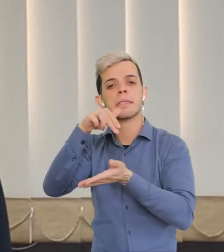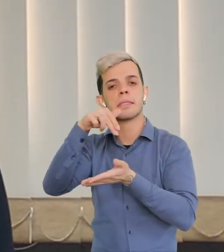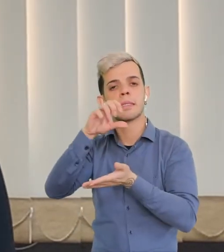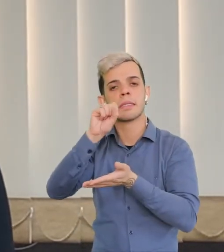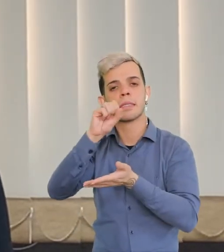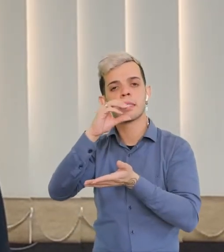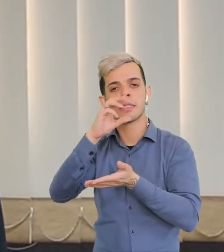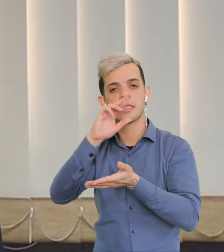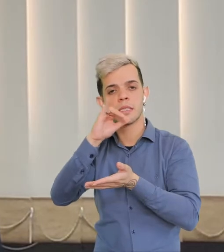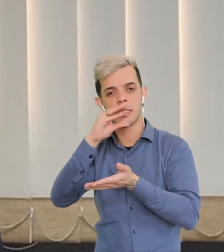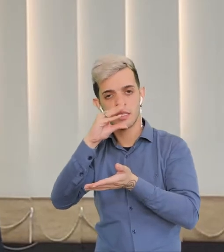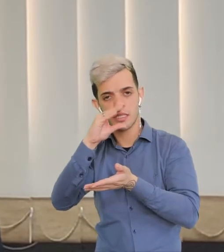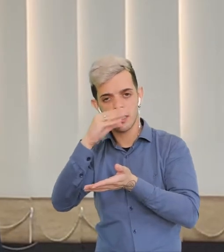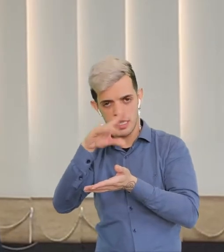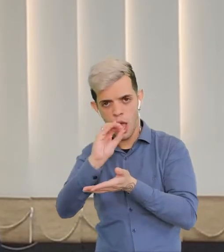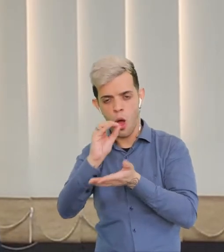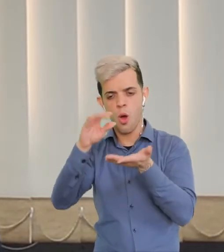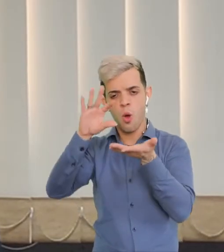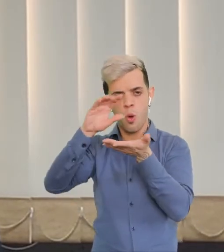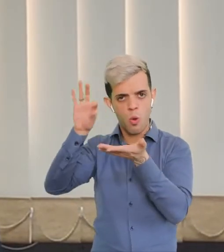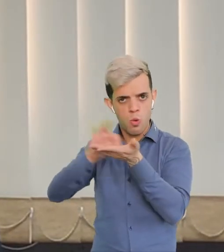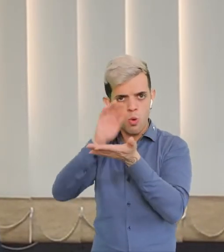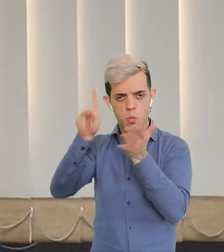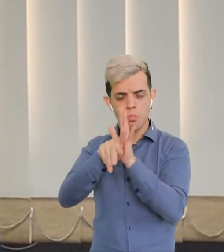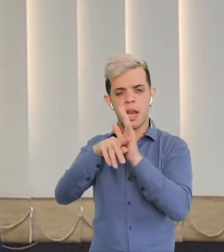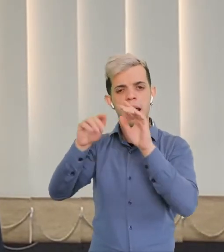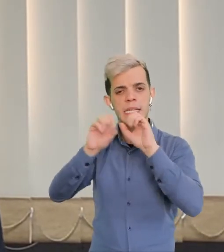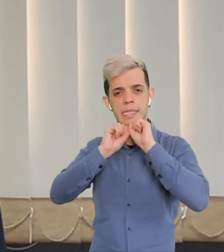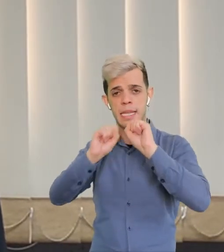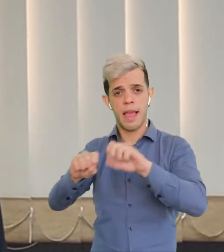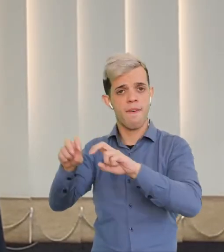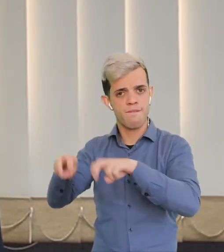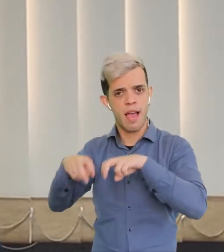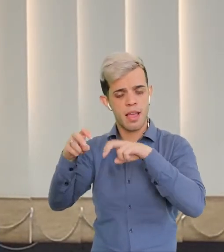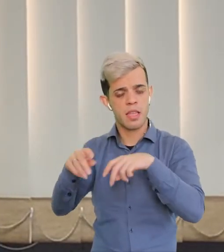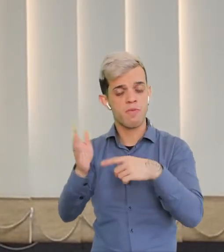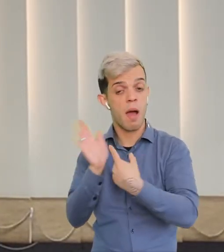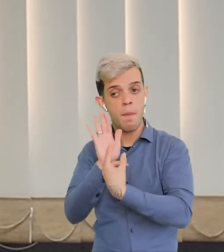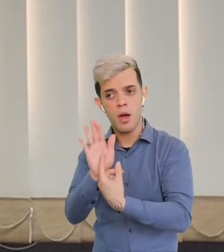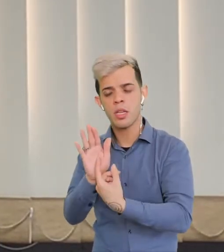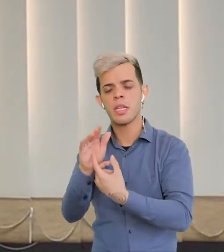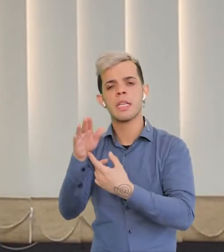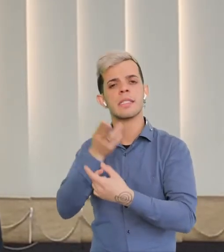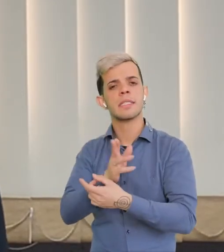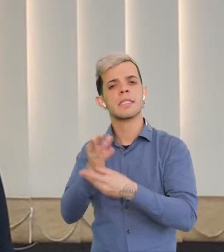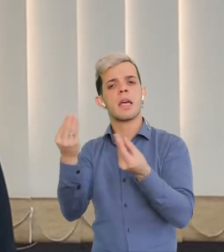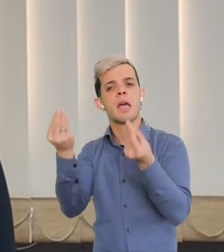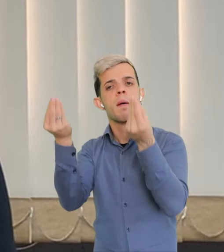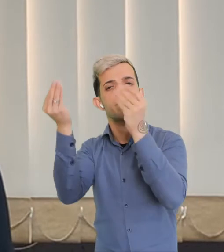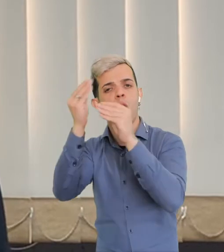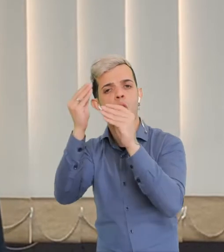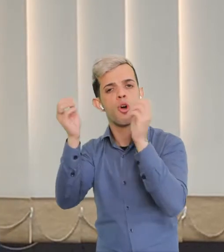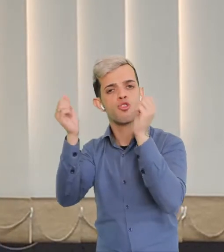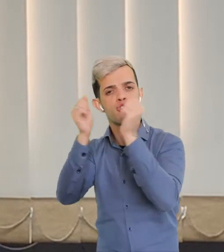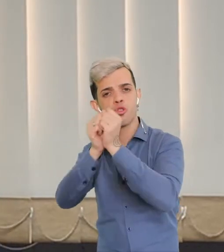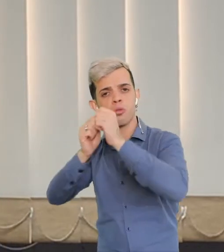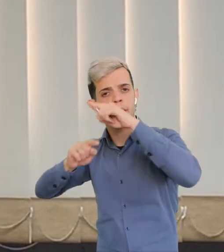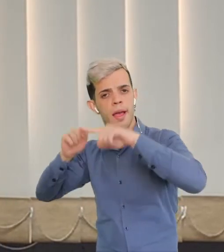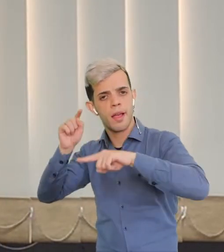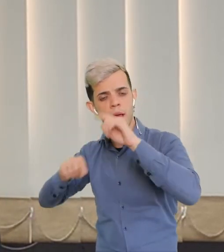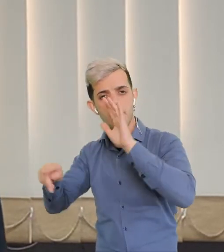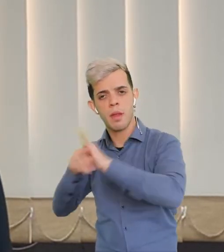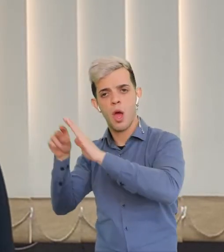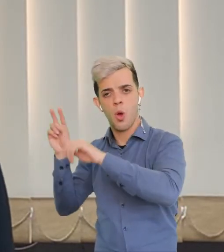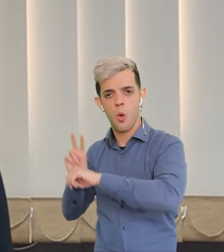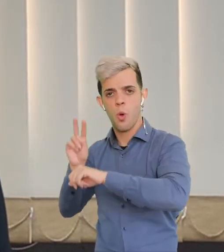Secretaria Municipal da Fazenda. A Secretaria Municipal da Fazenda vai incluir o autuado no Serviço